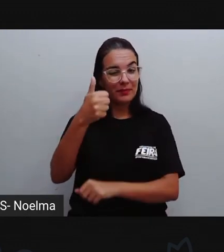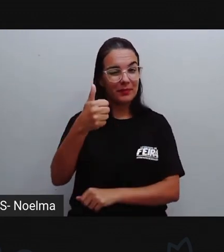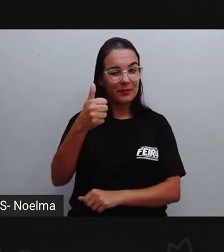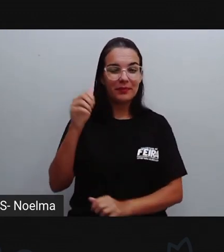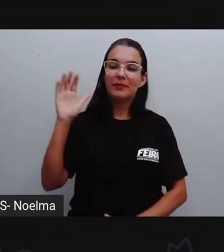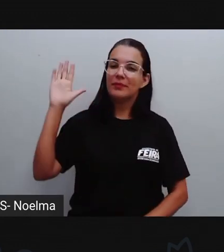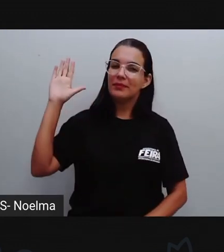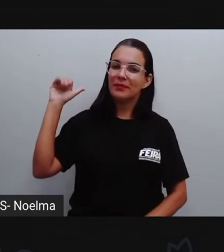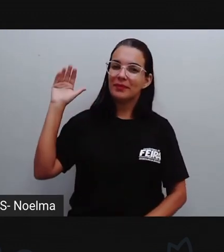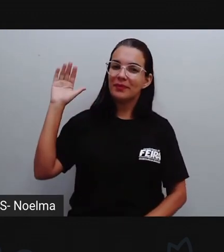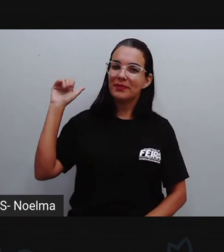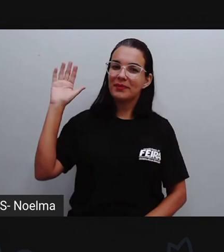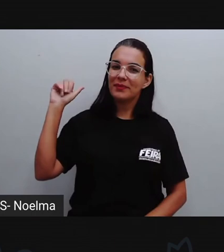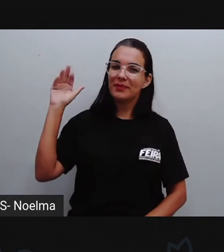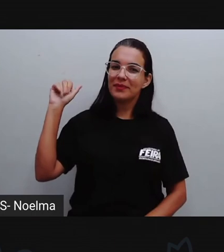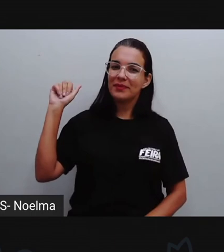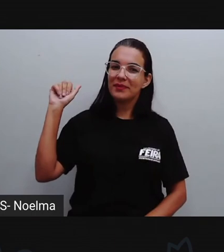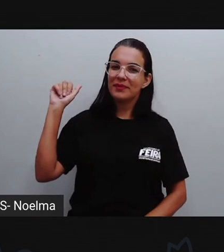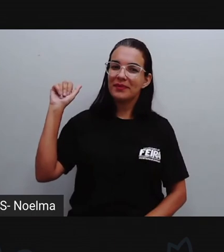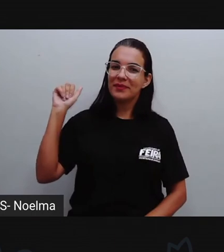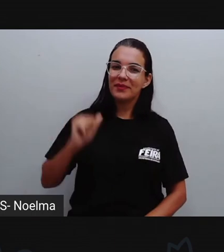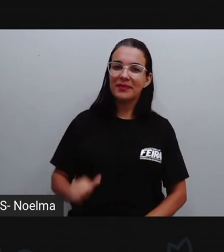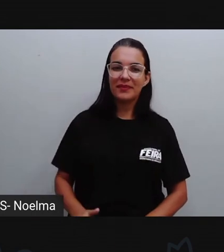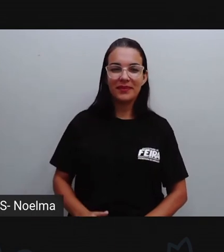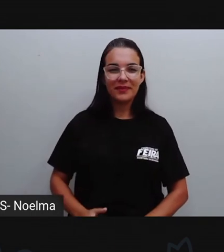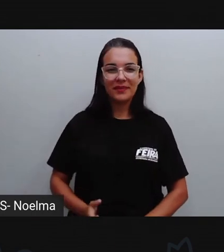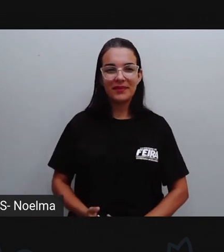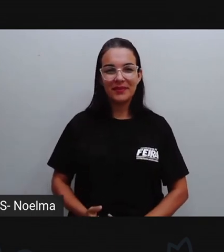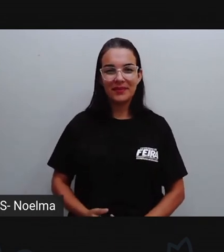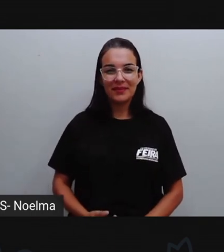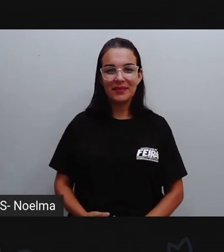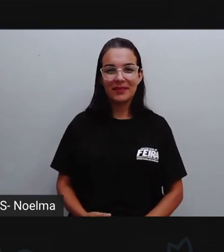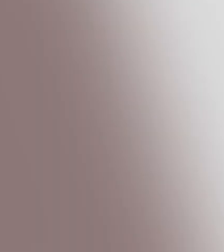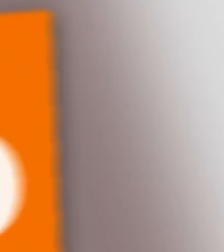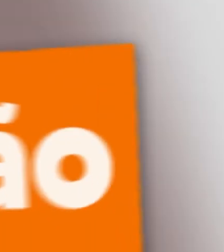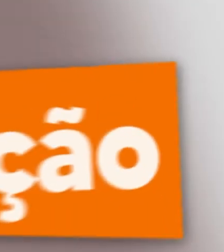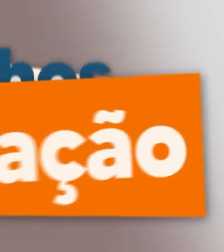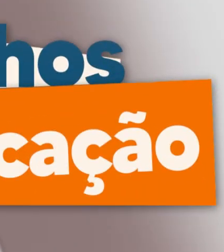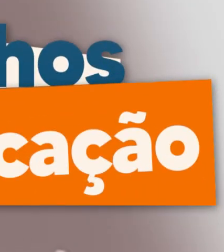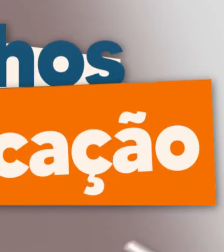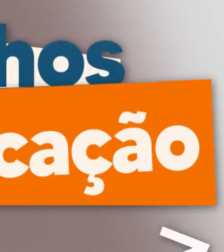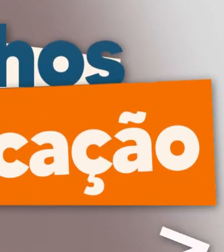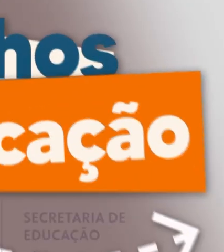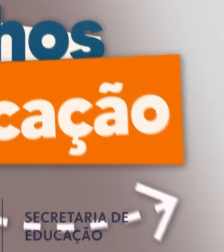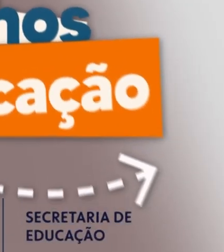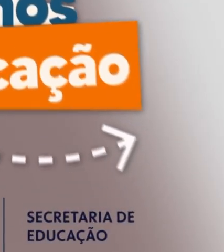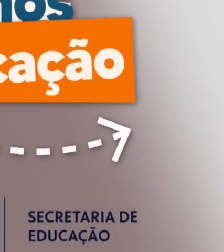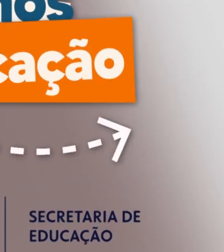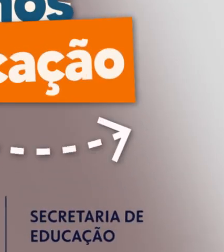espero lá viu tchau tchau tchau tchau tchau tchau tchau